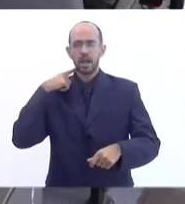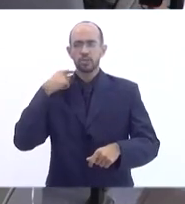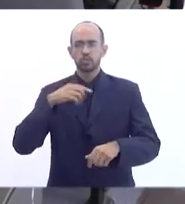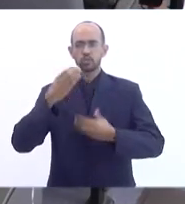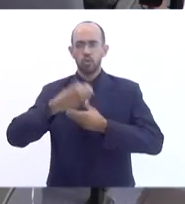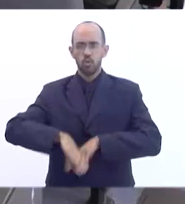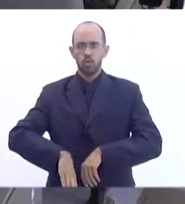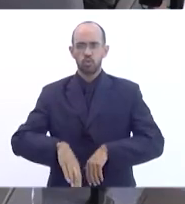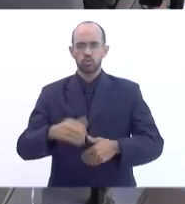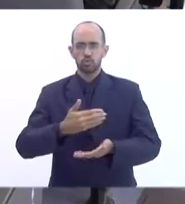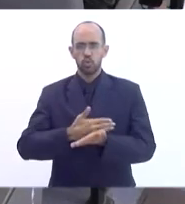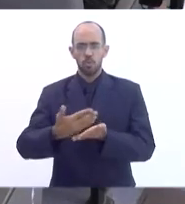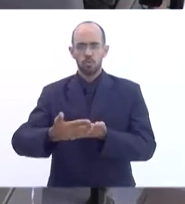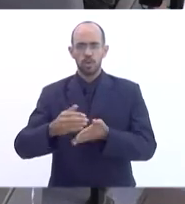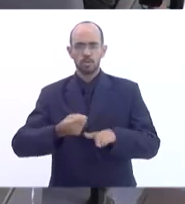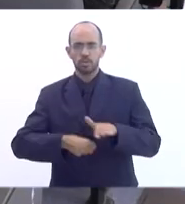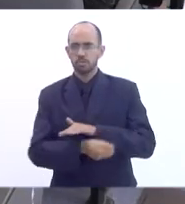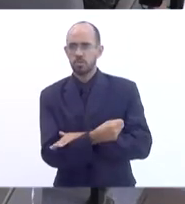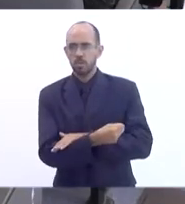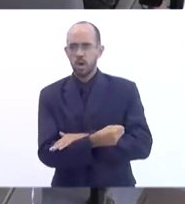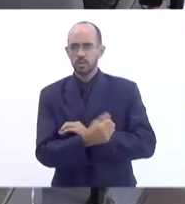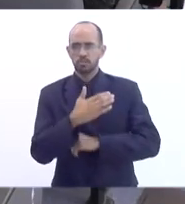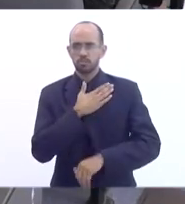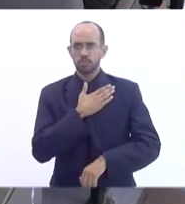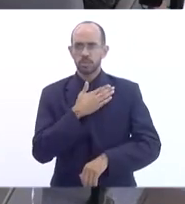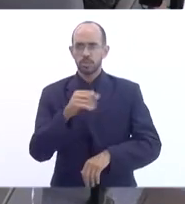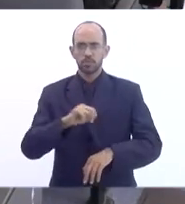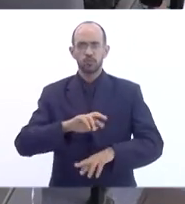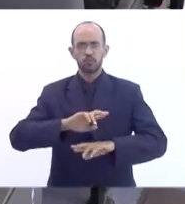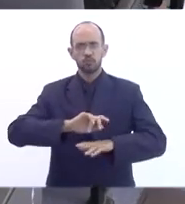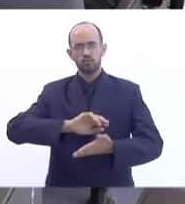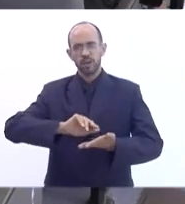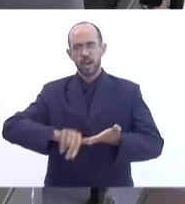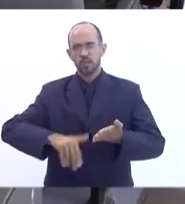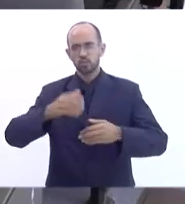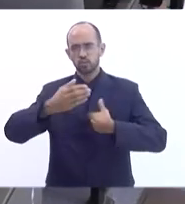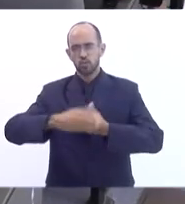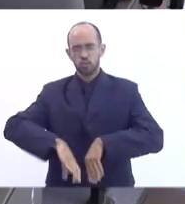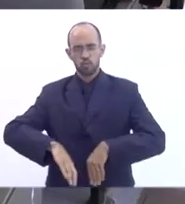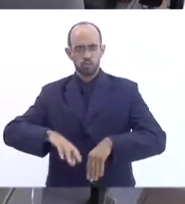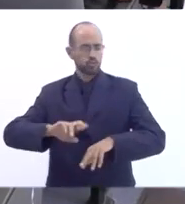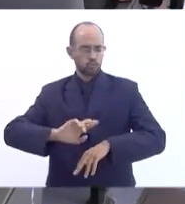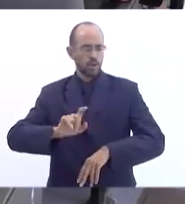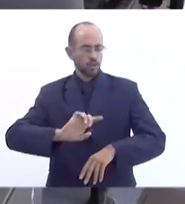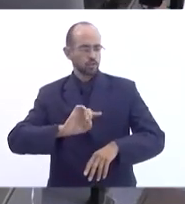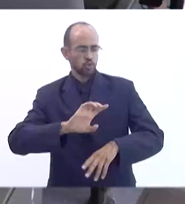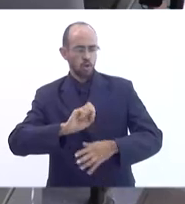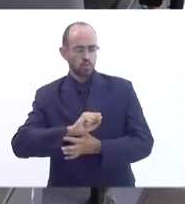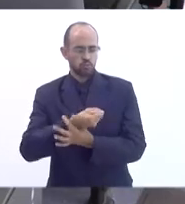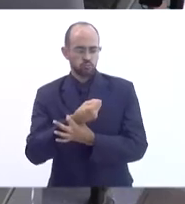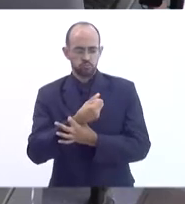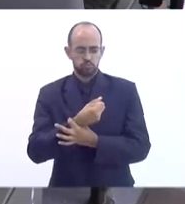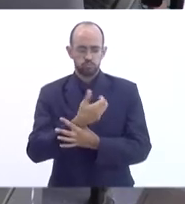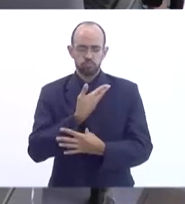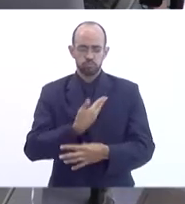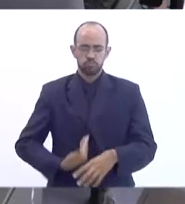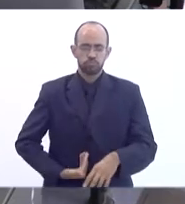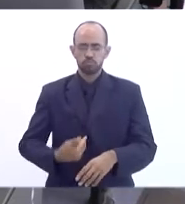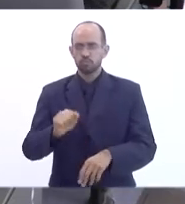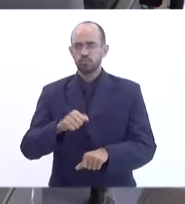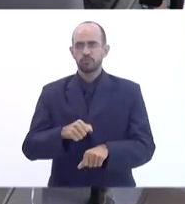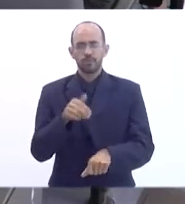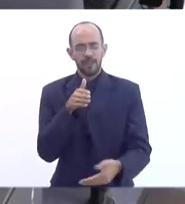no início da legislatura muitas comissões diferentes concursos não só da Segurança Pública vinham de gabinete em gabinete